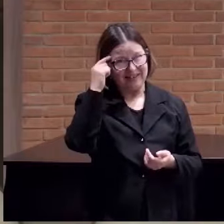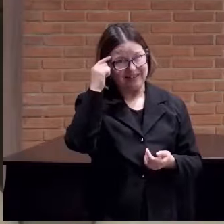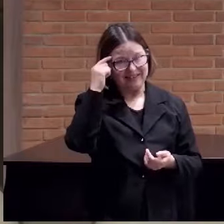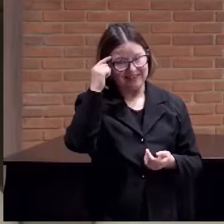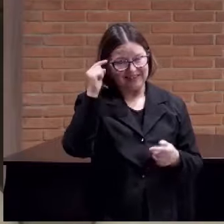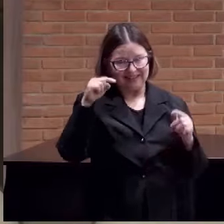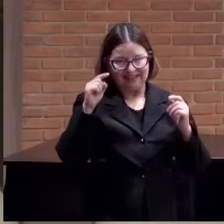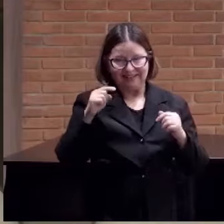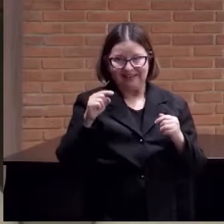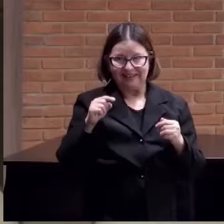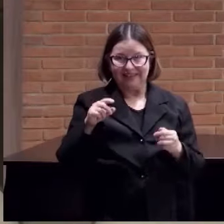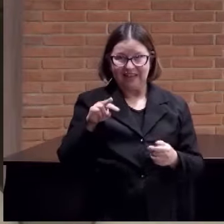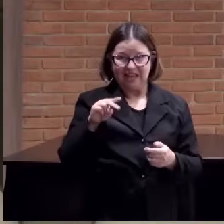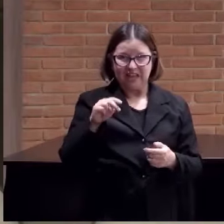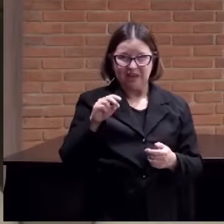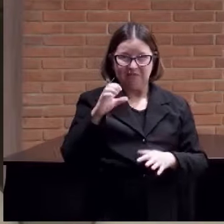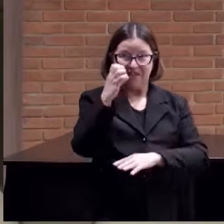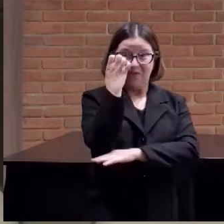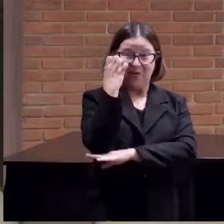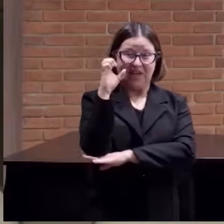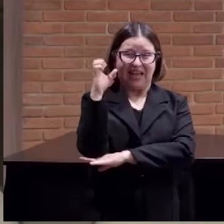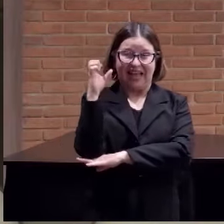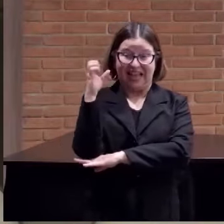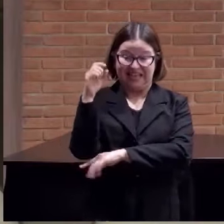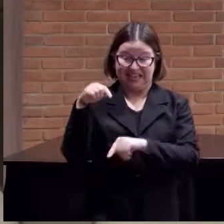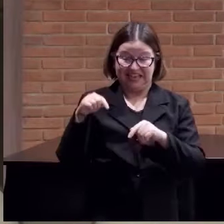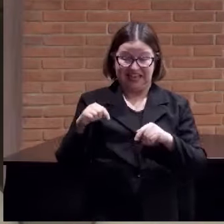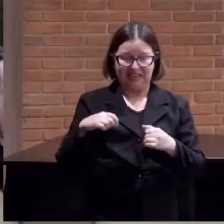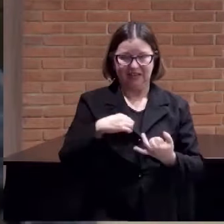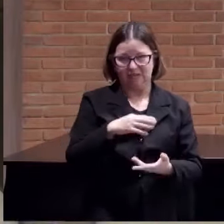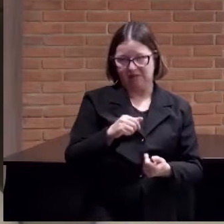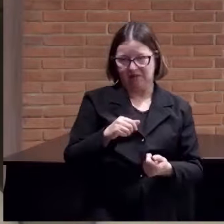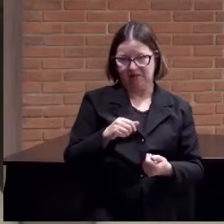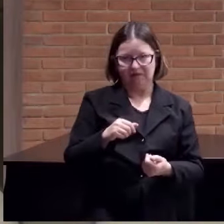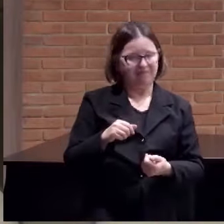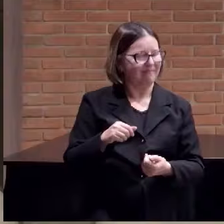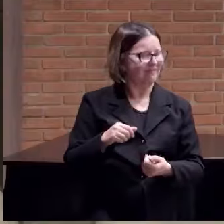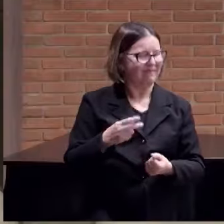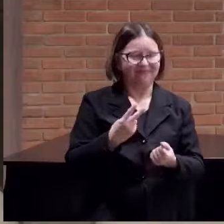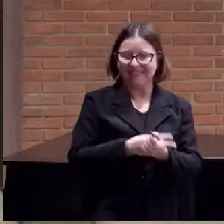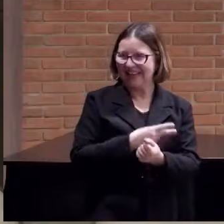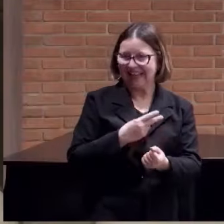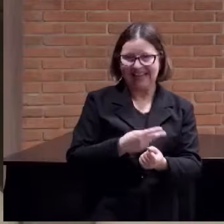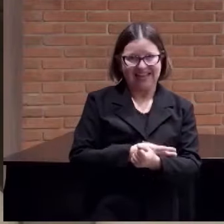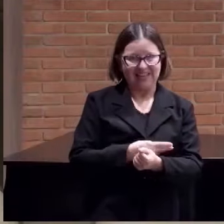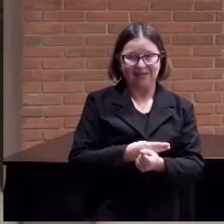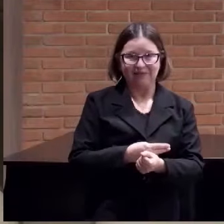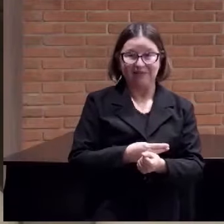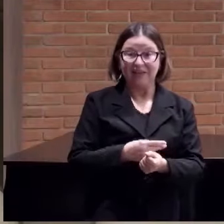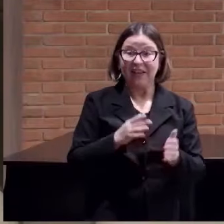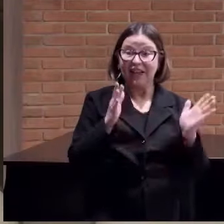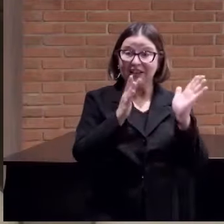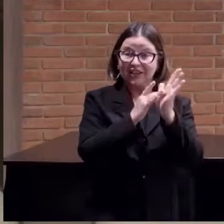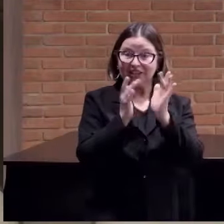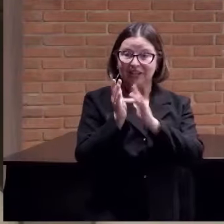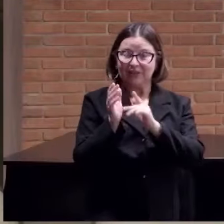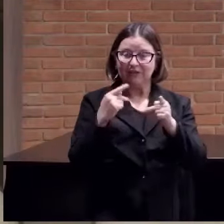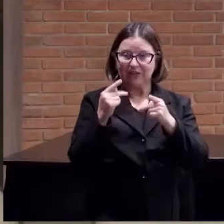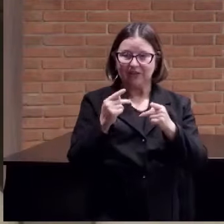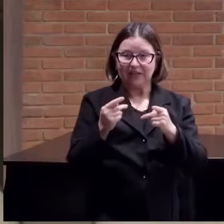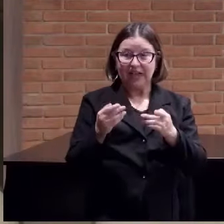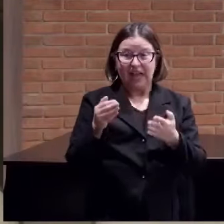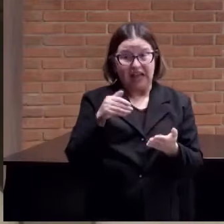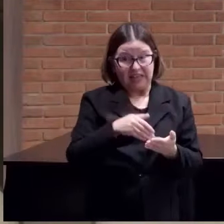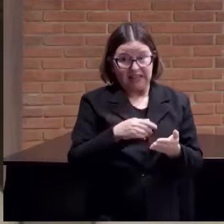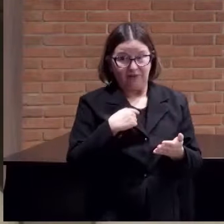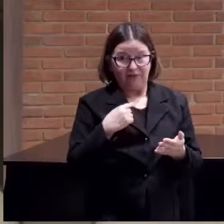Éden restaurado aqui na terra, vocês estão enganados. Até que eu volte e faça um novo céu